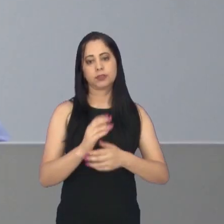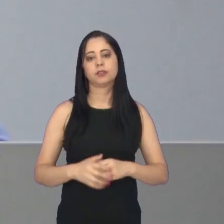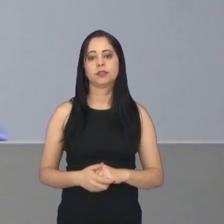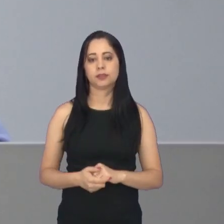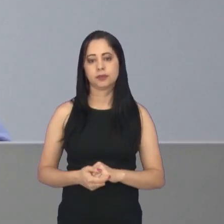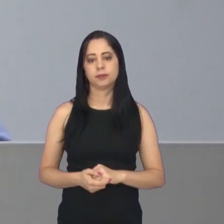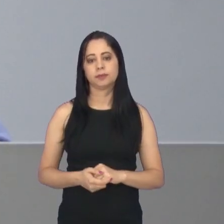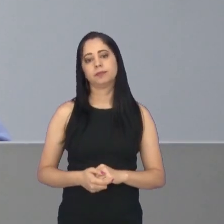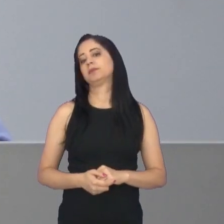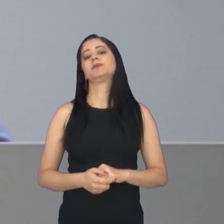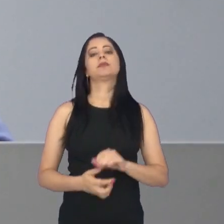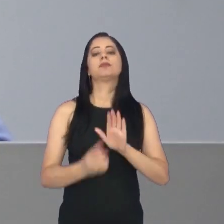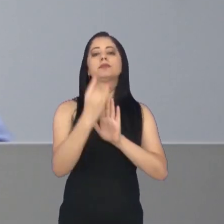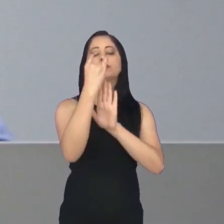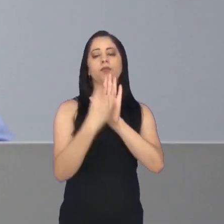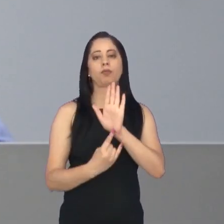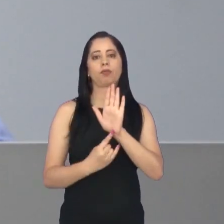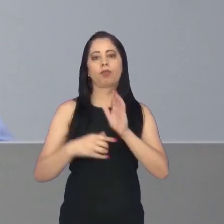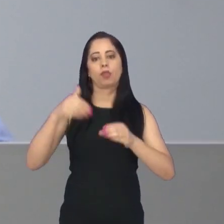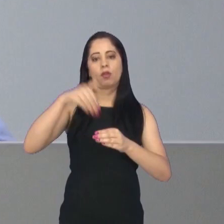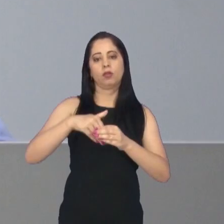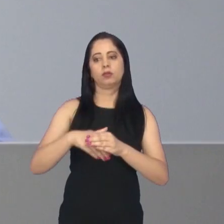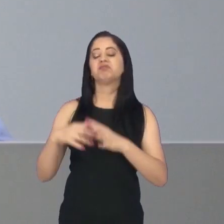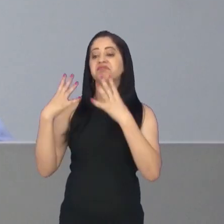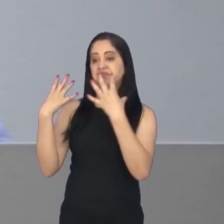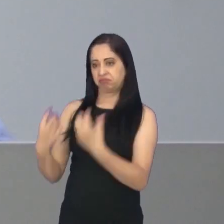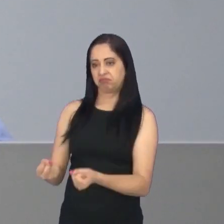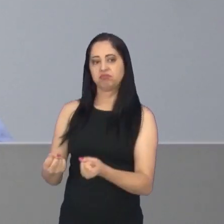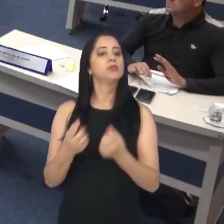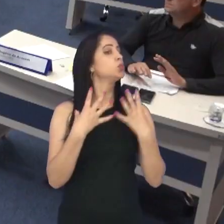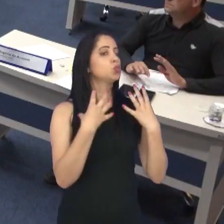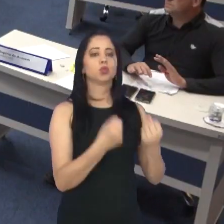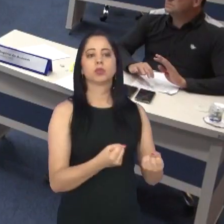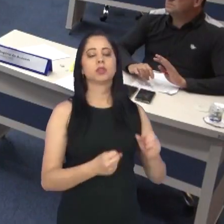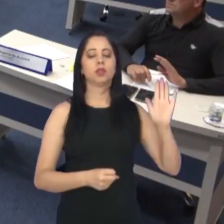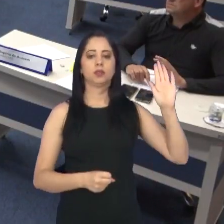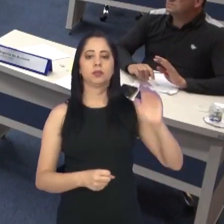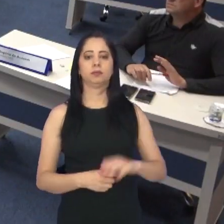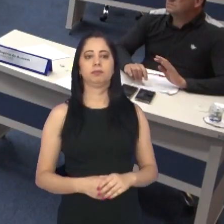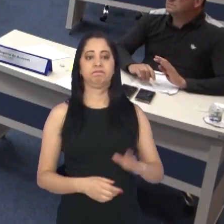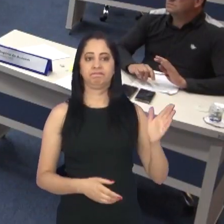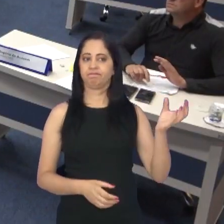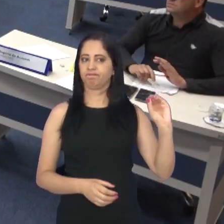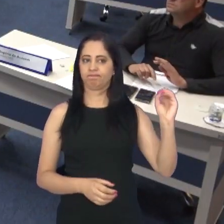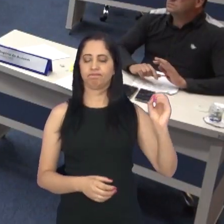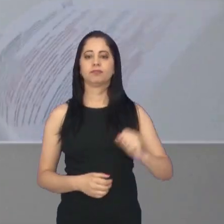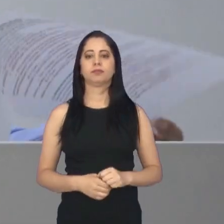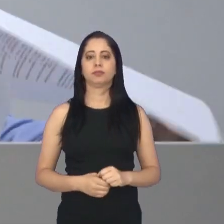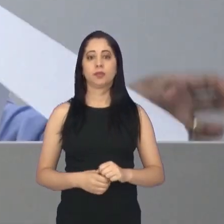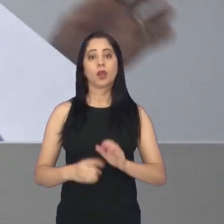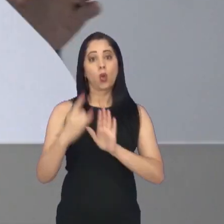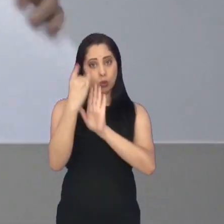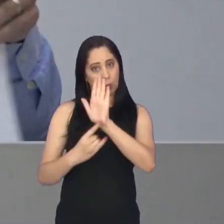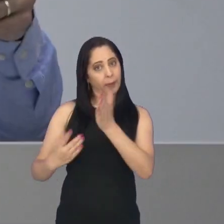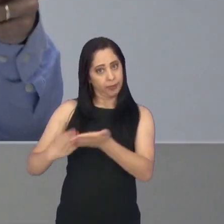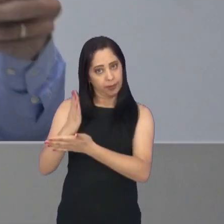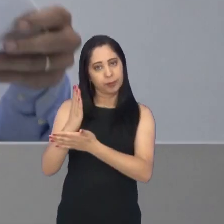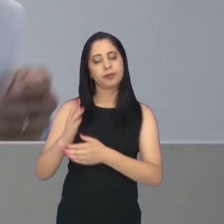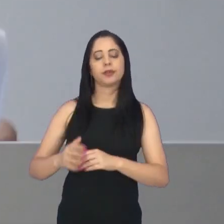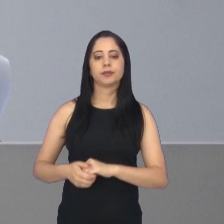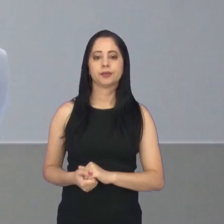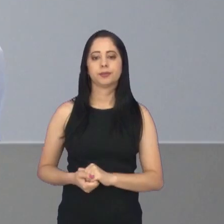votação, o processo. Vereadores favoráveis, permaneça a comissão. Os contrários se manifestem. Nenhuma manifestação contrária. Processo aprovado por